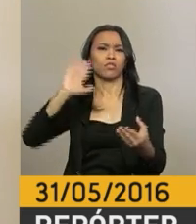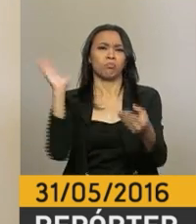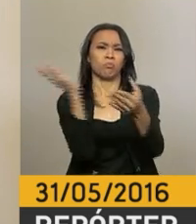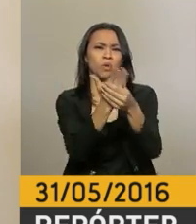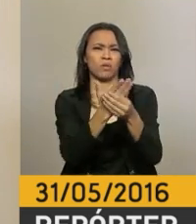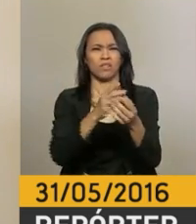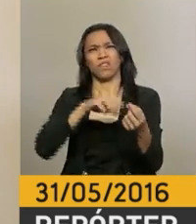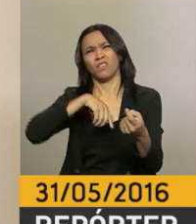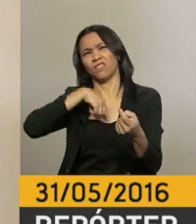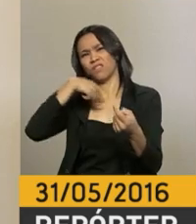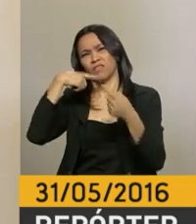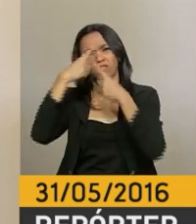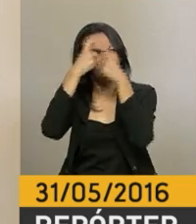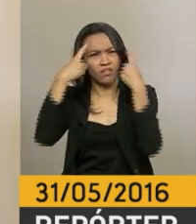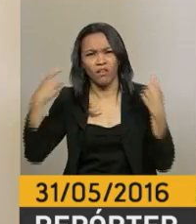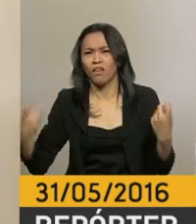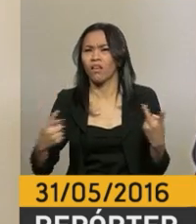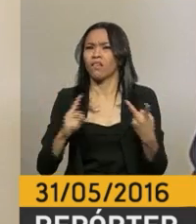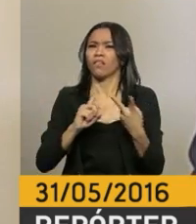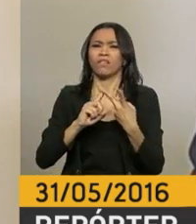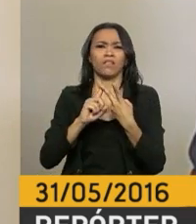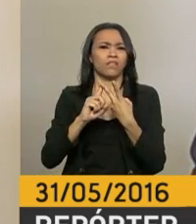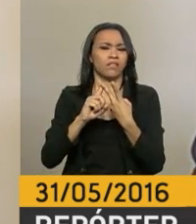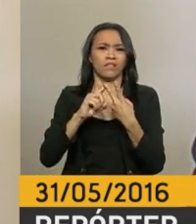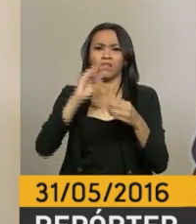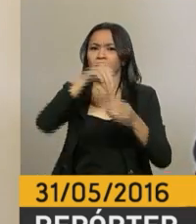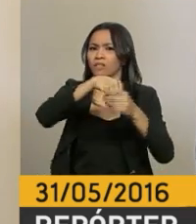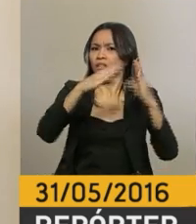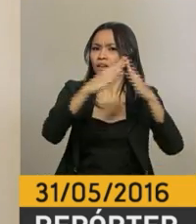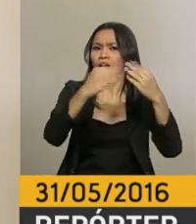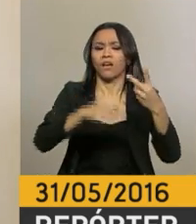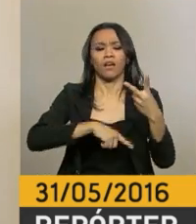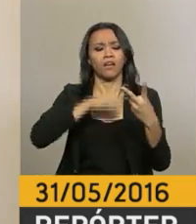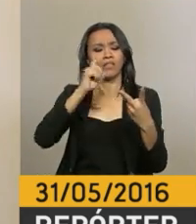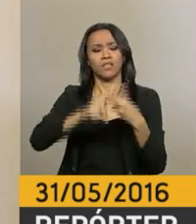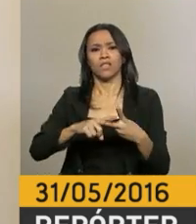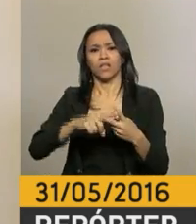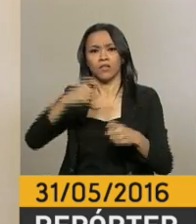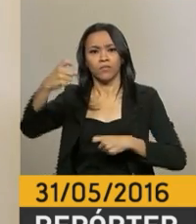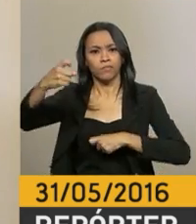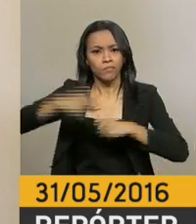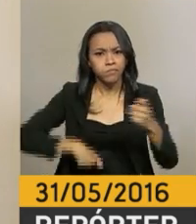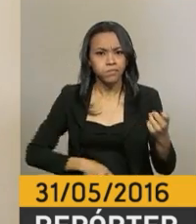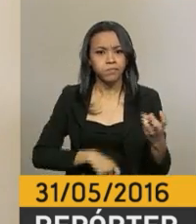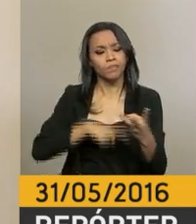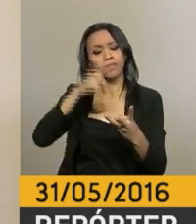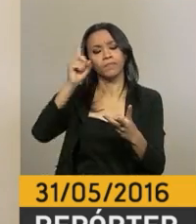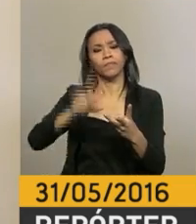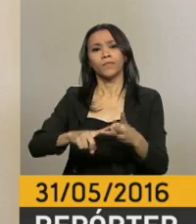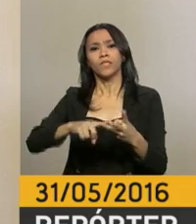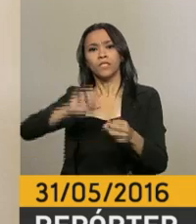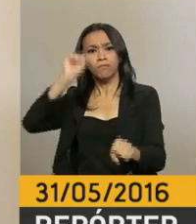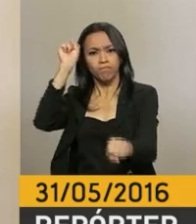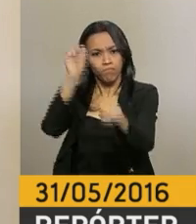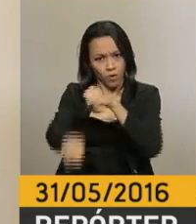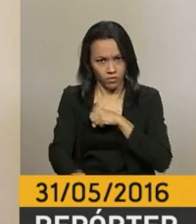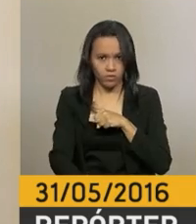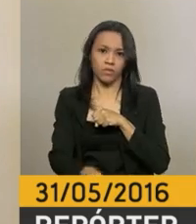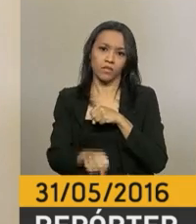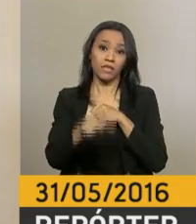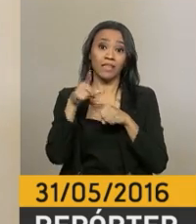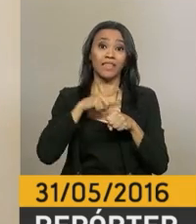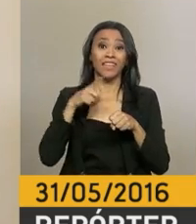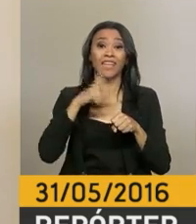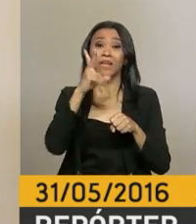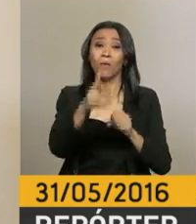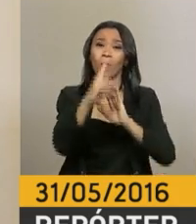só à violência doméstica, estupros e homicídios. Uma outra questão importante, e obviamente cada estado tem a